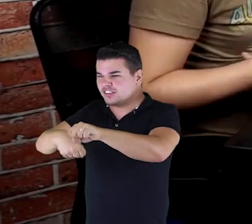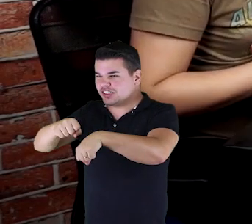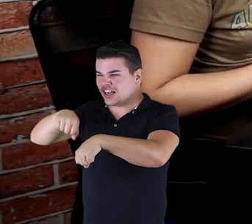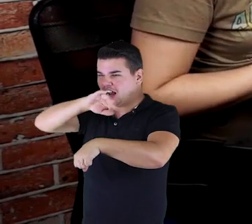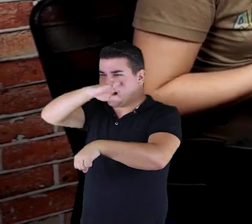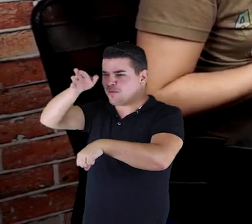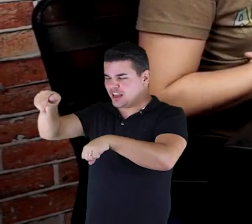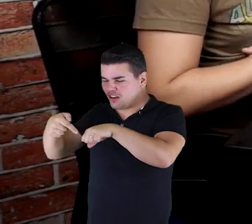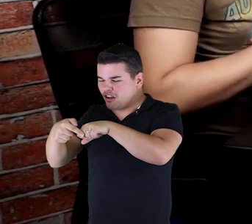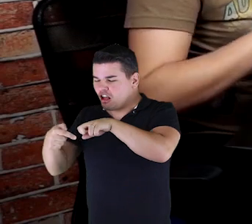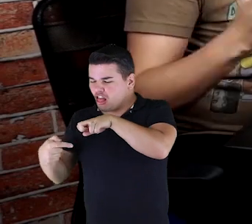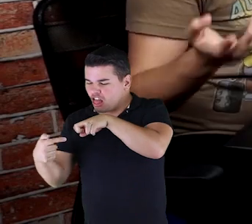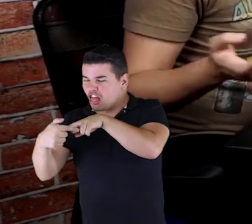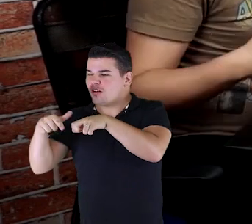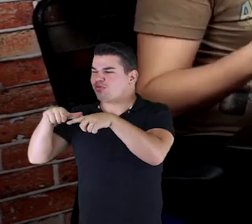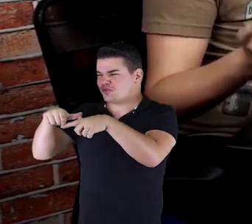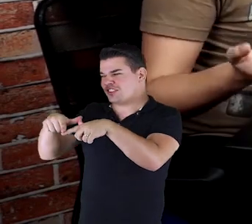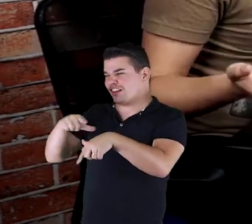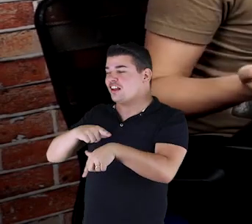Oportunidade.